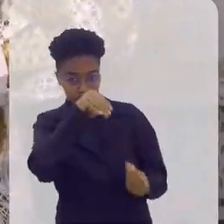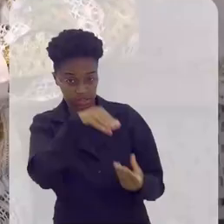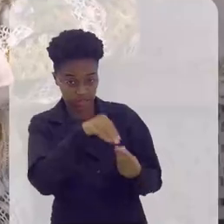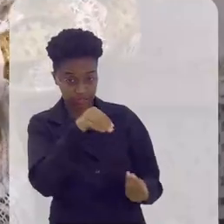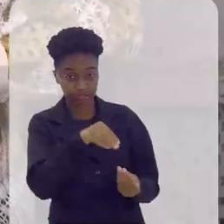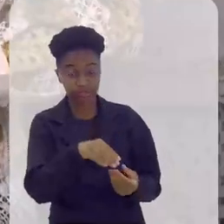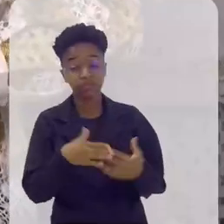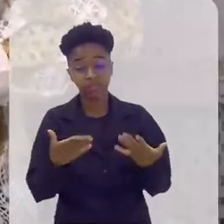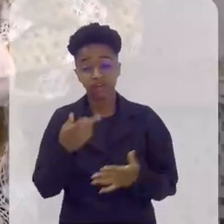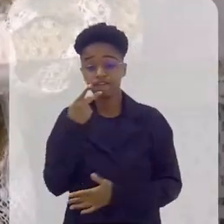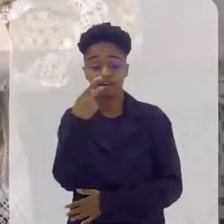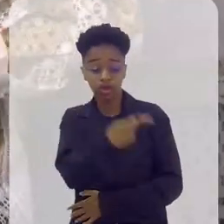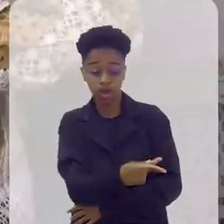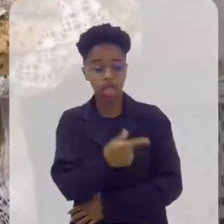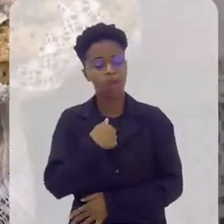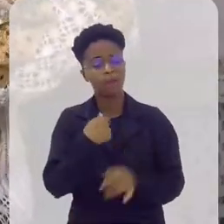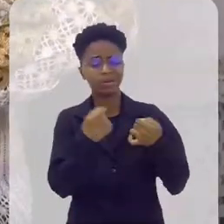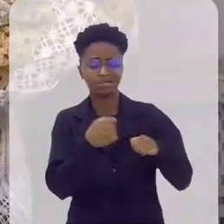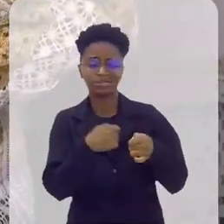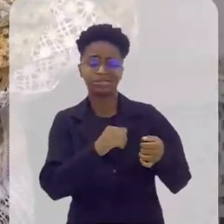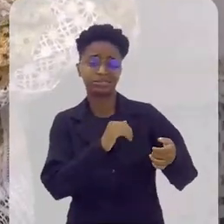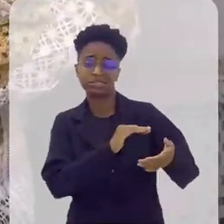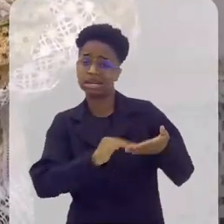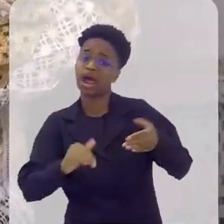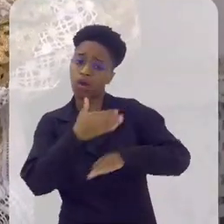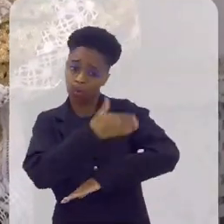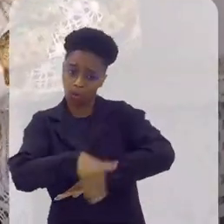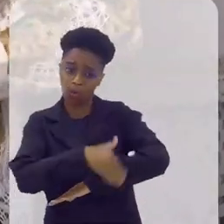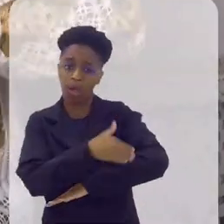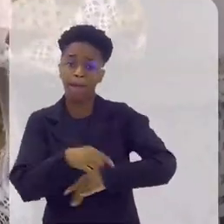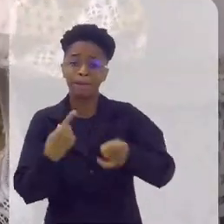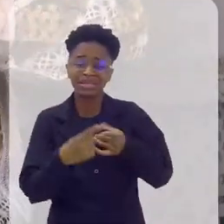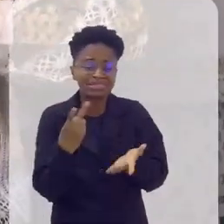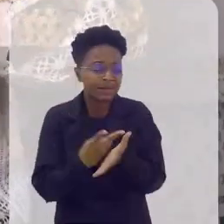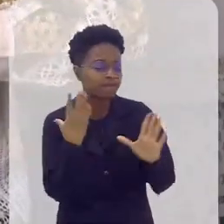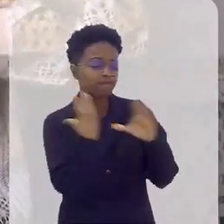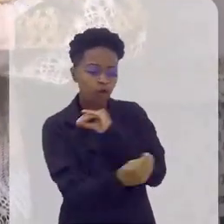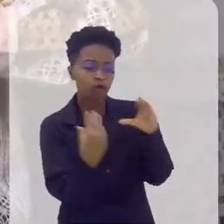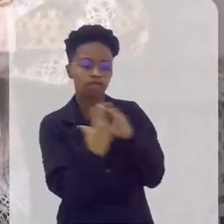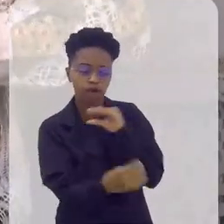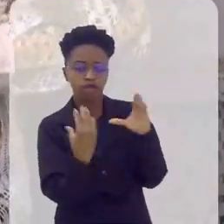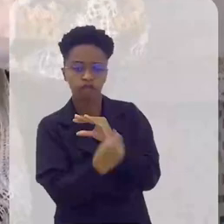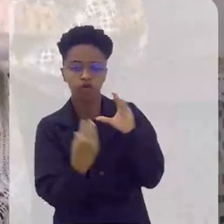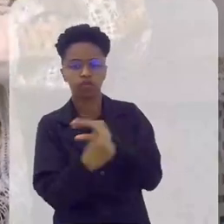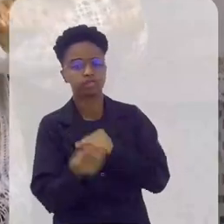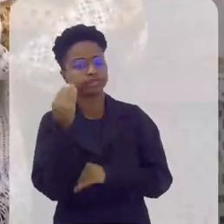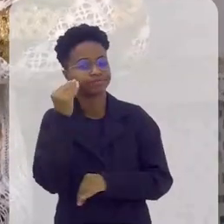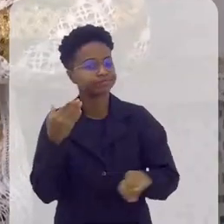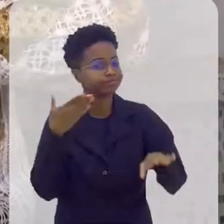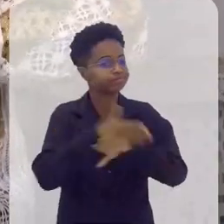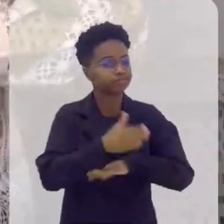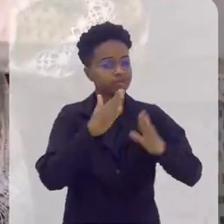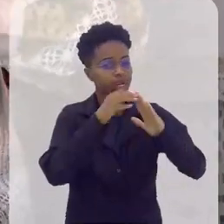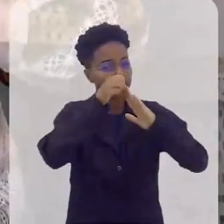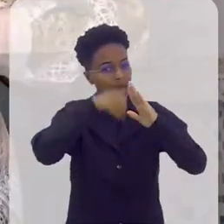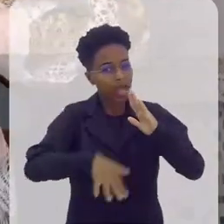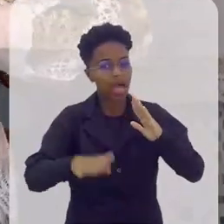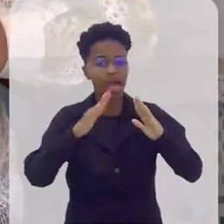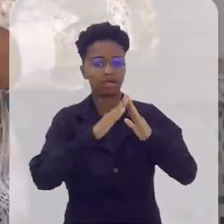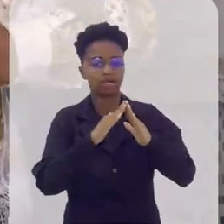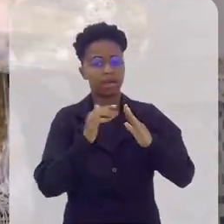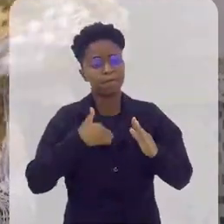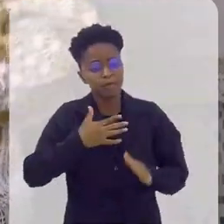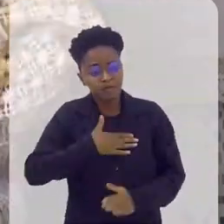ela disse assim, vovô, eu preciso tirar o Celinho da rua. Porque o Celinho foge para ir para os terreiros. E meu filho é